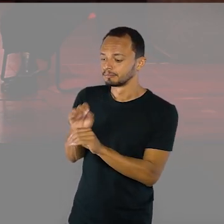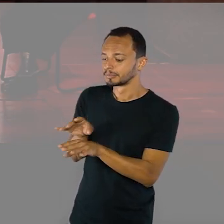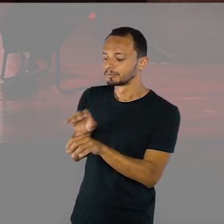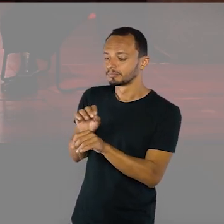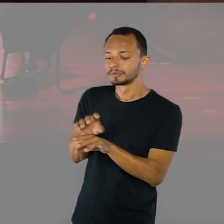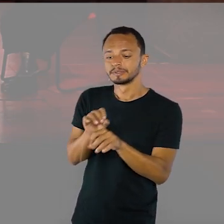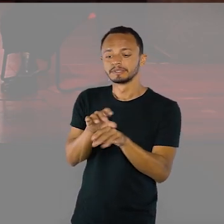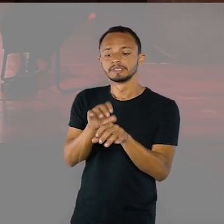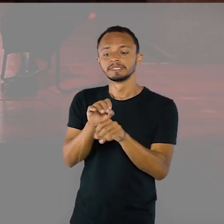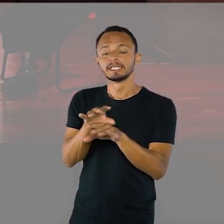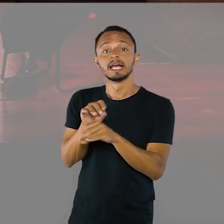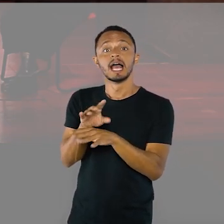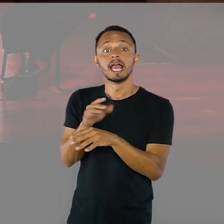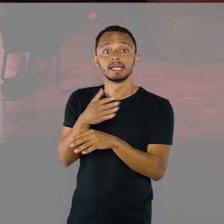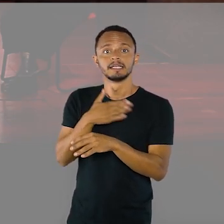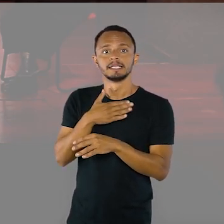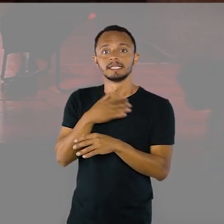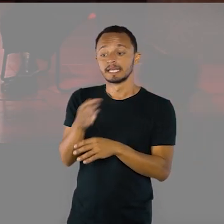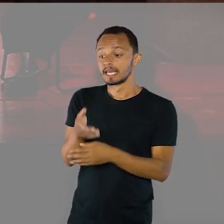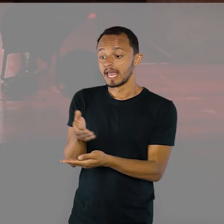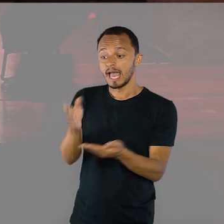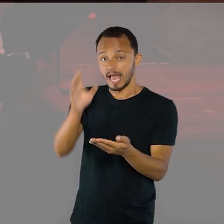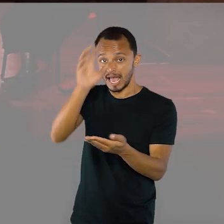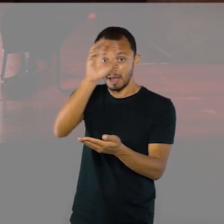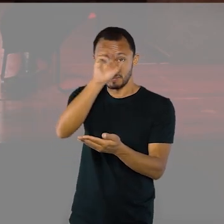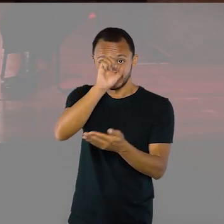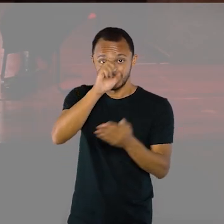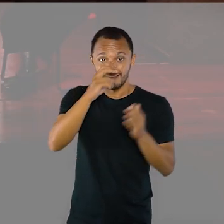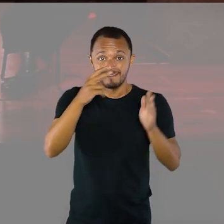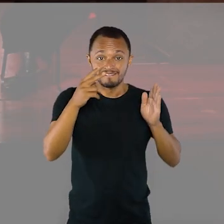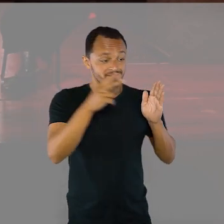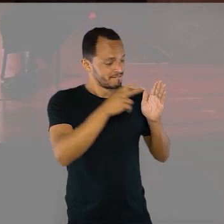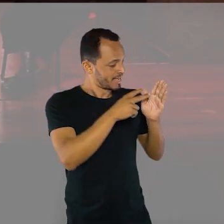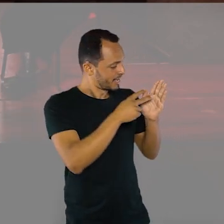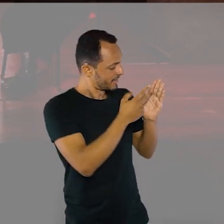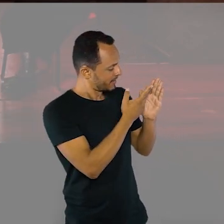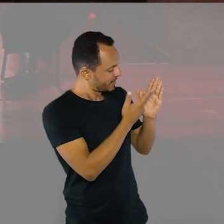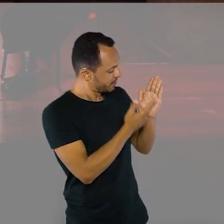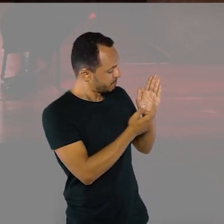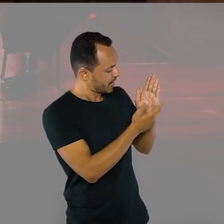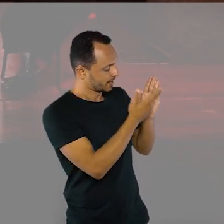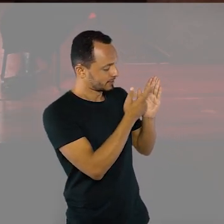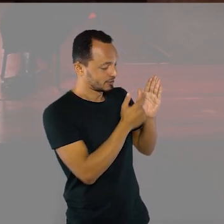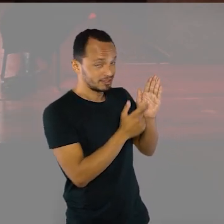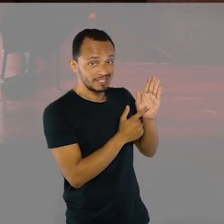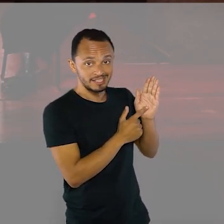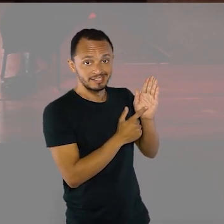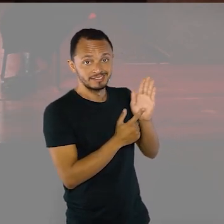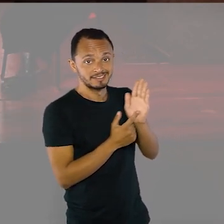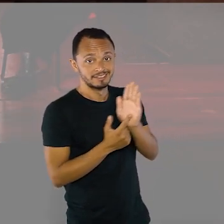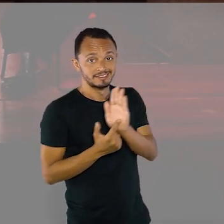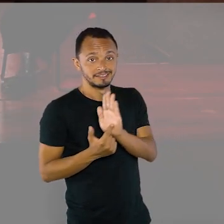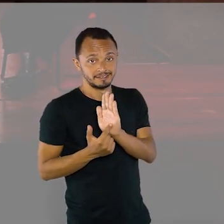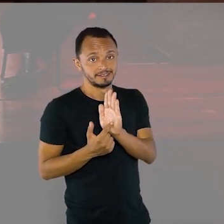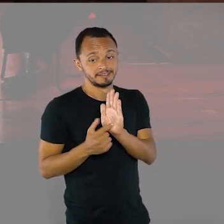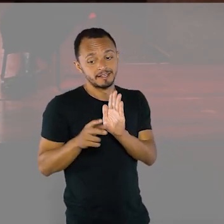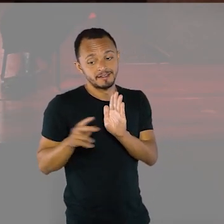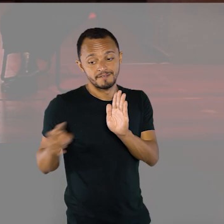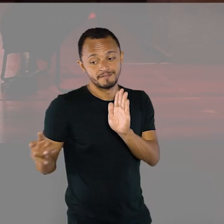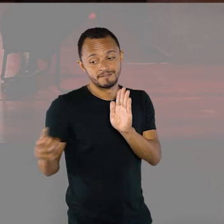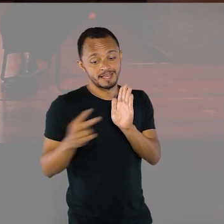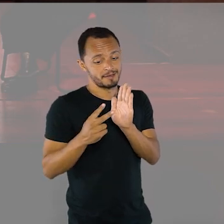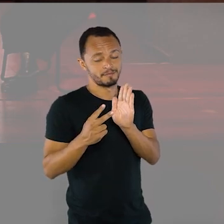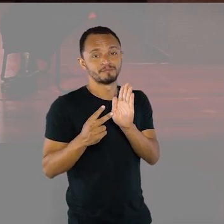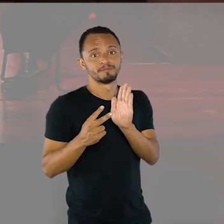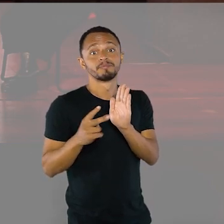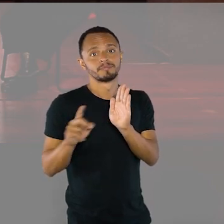e poderem aprender a ver as imagens. Então, eu acho que uma questão primordial para a gente, que a tua